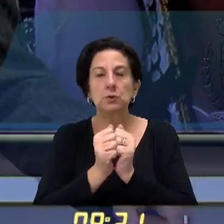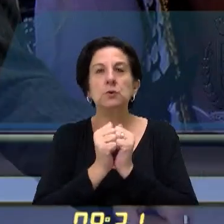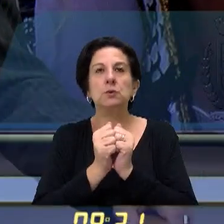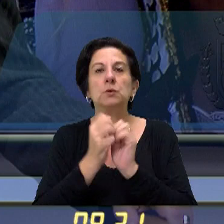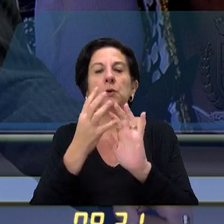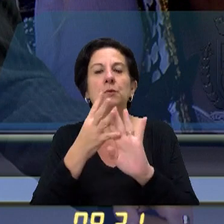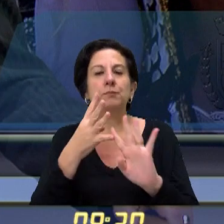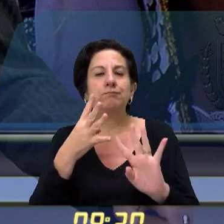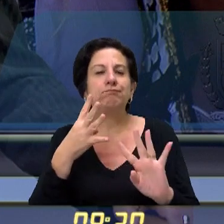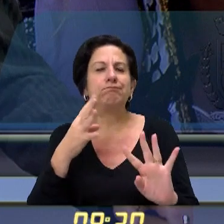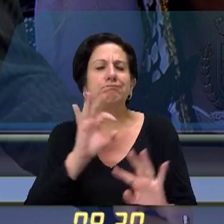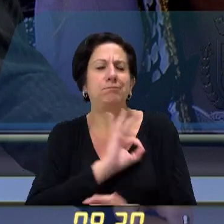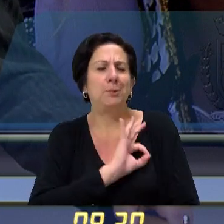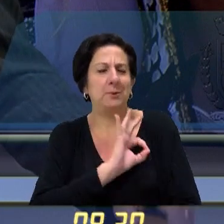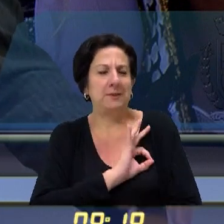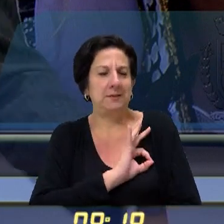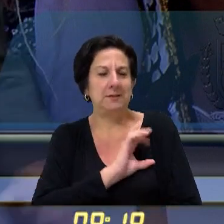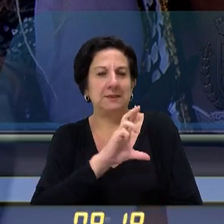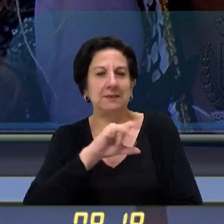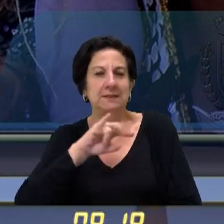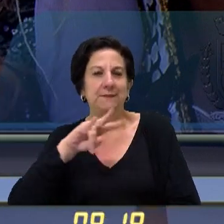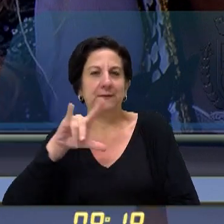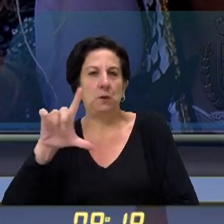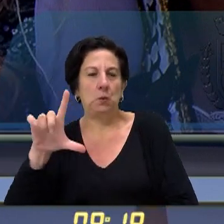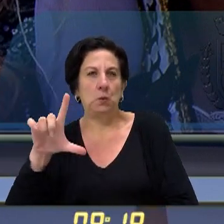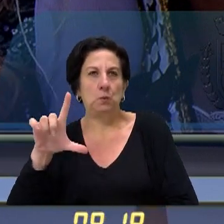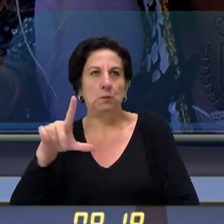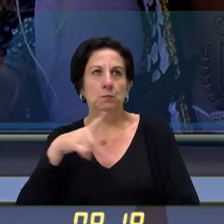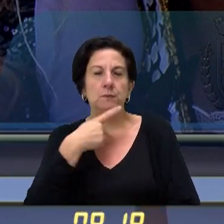da Polícia Civil. E dizer, senhora